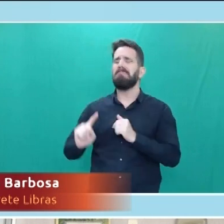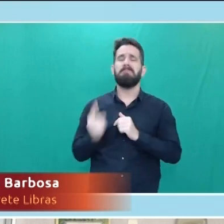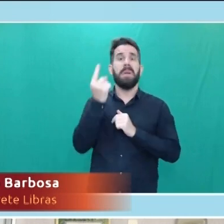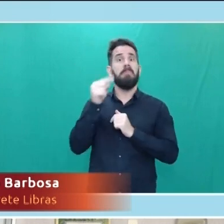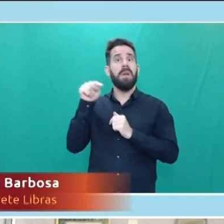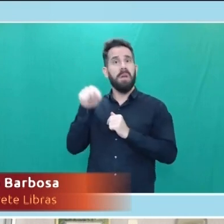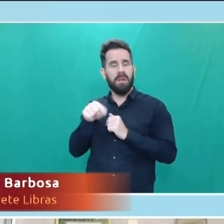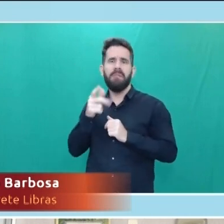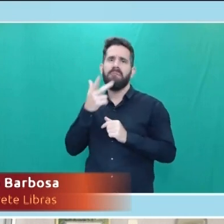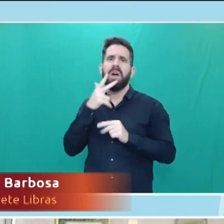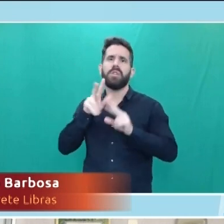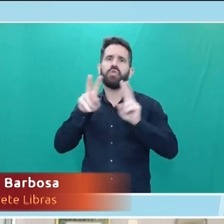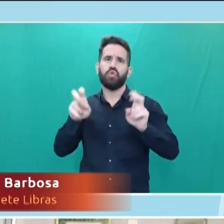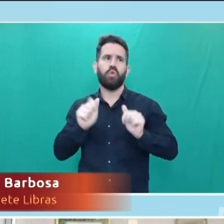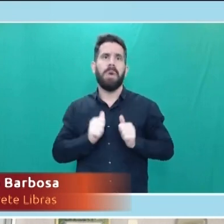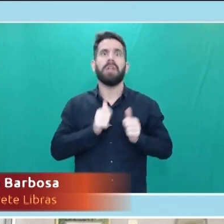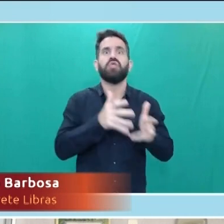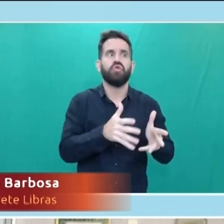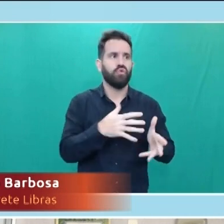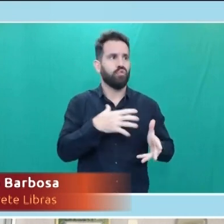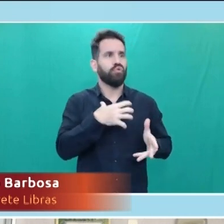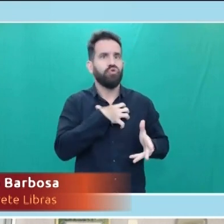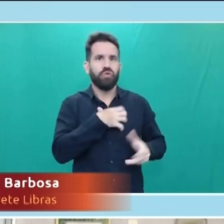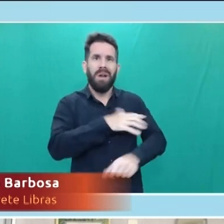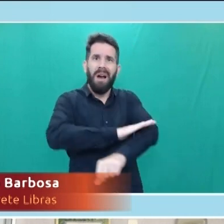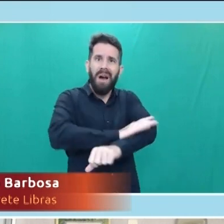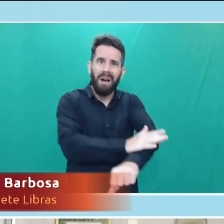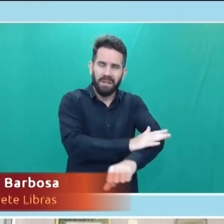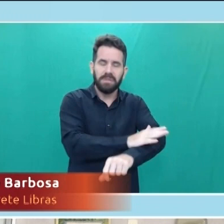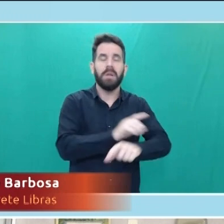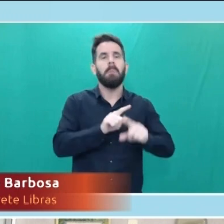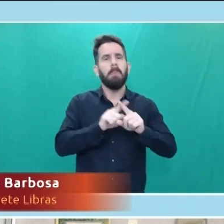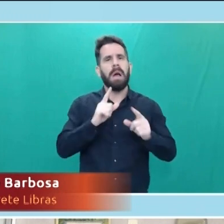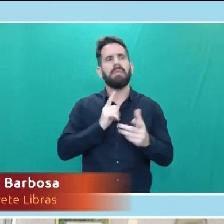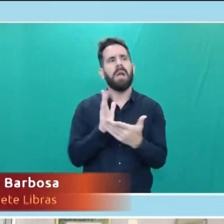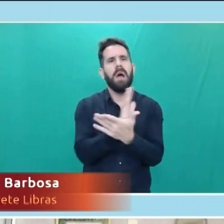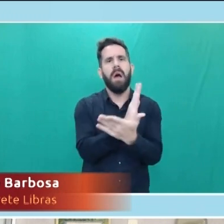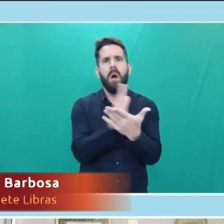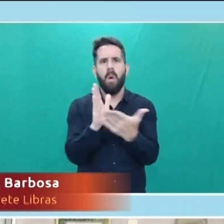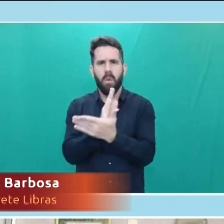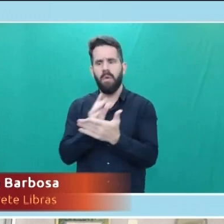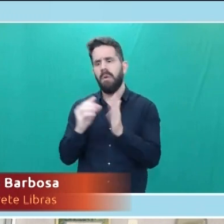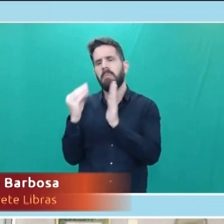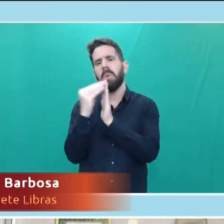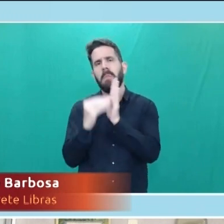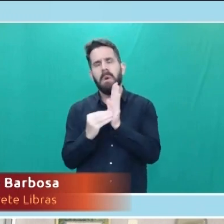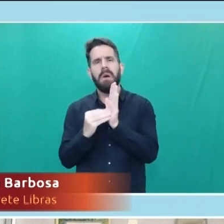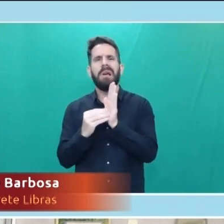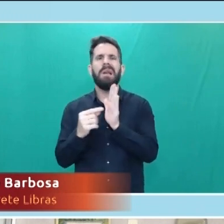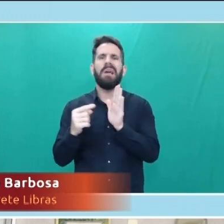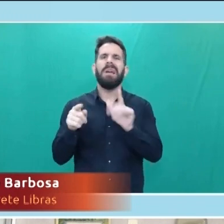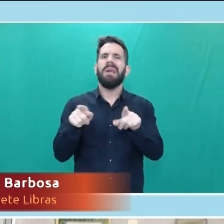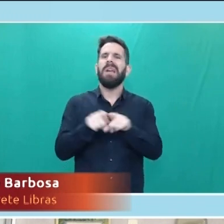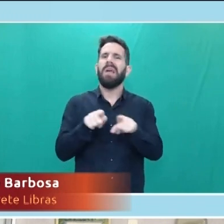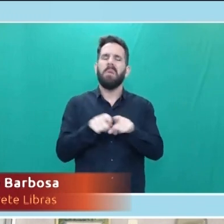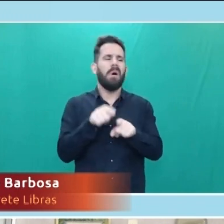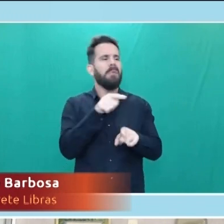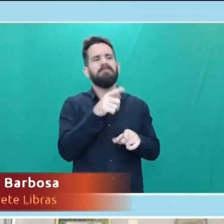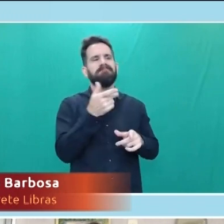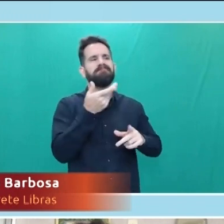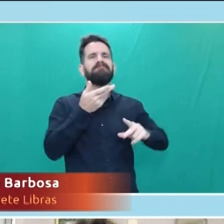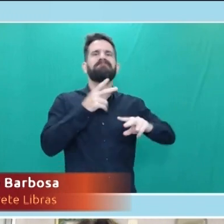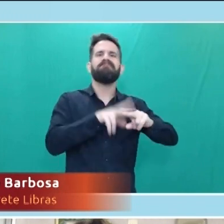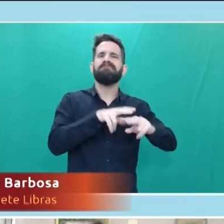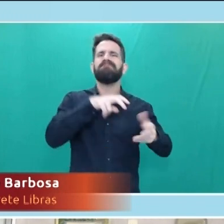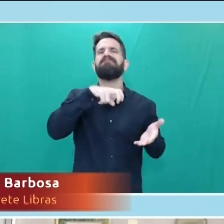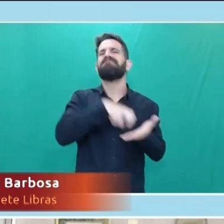essas condutas, mas que tratava esse tipo de conduta racista como mera contravenção penal, né? Ou seja, era uma infração